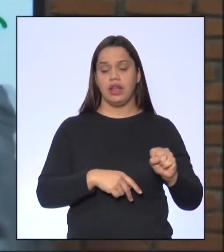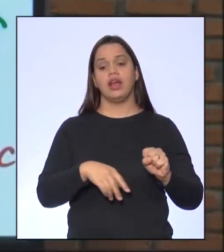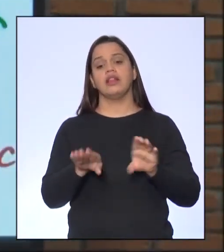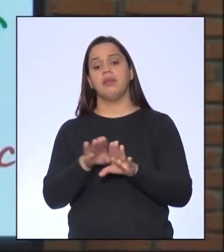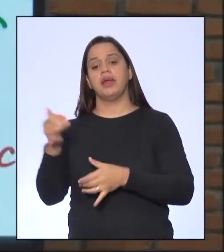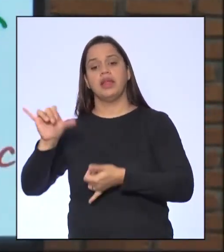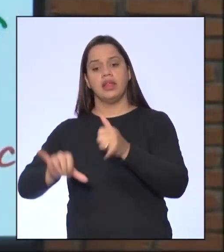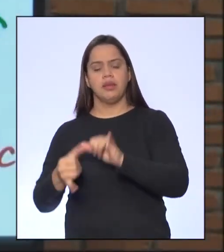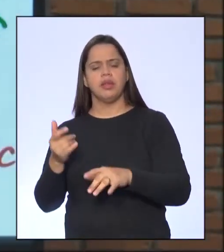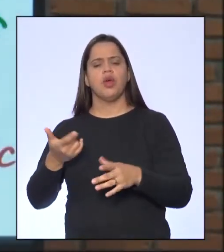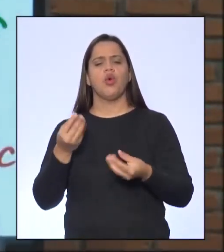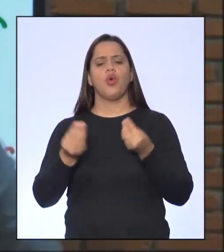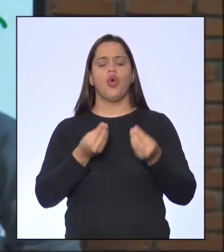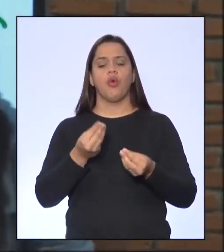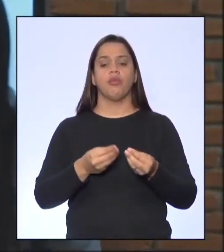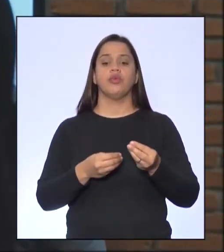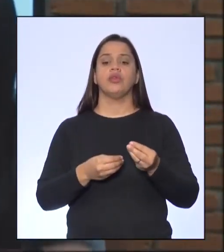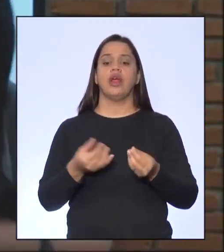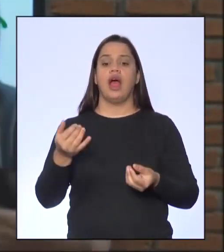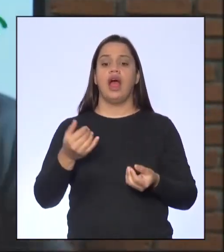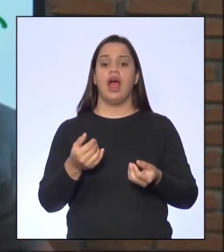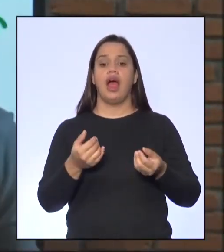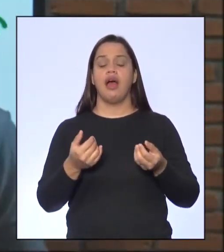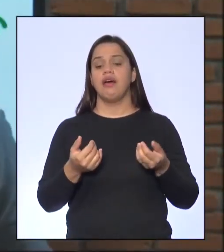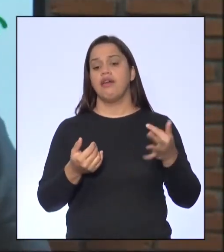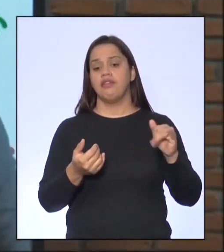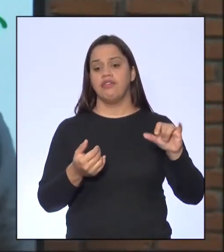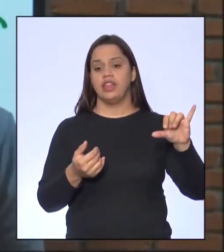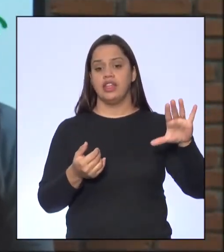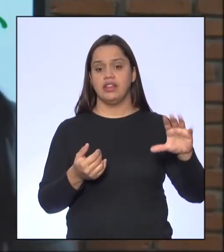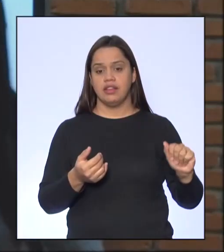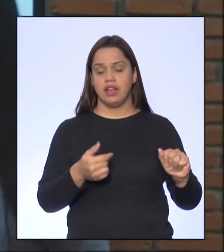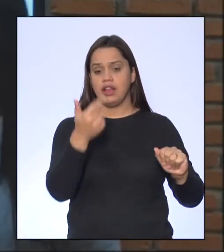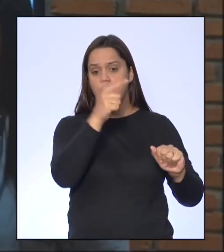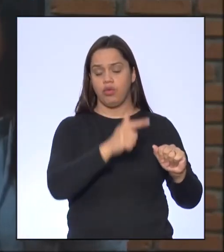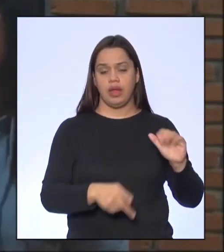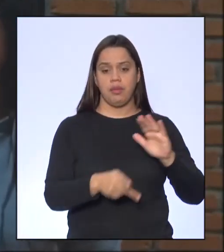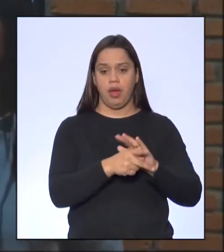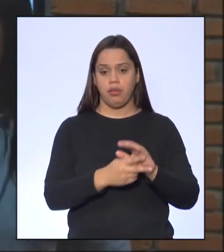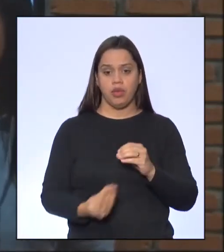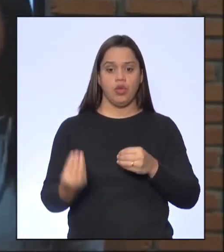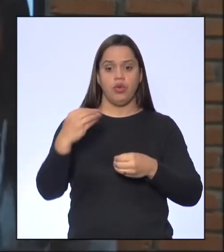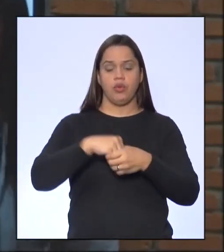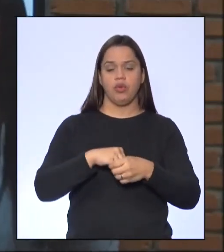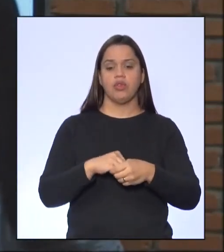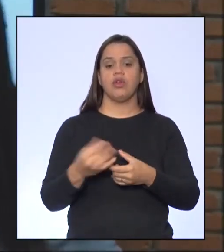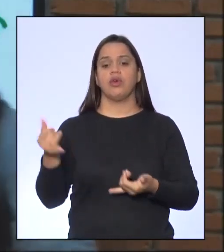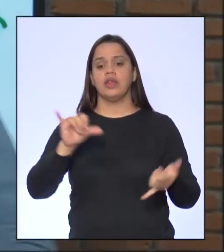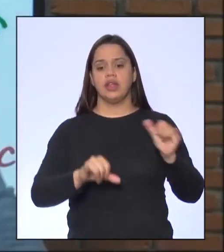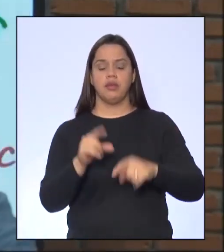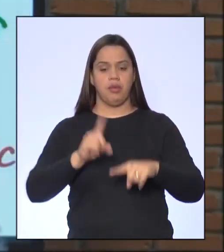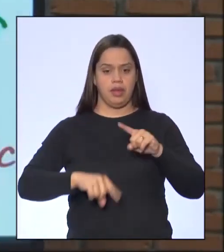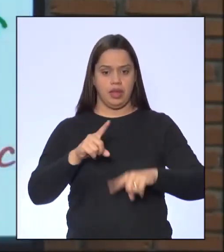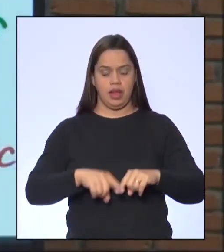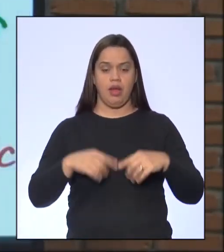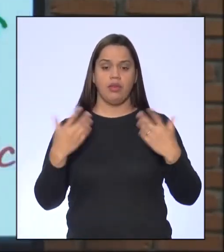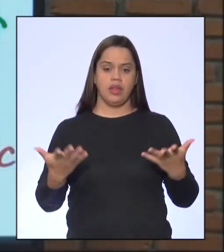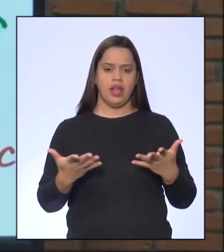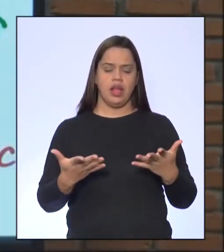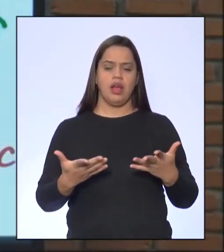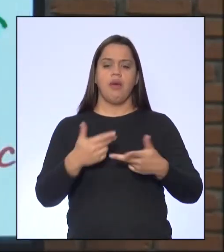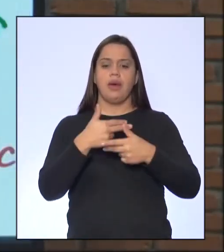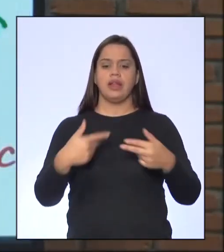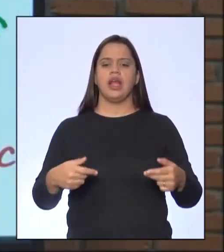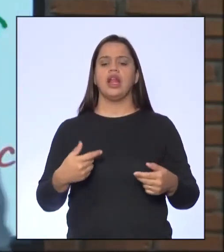professora? Na transformação física, nós não vamos ter alteração da composição química daquele material. Aquela matéria